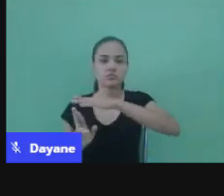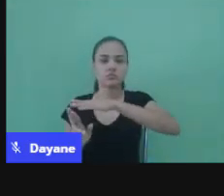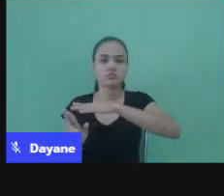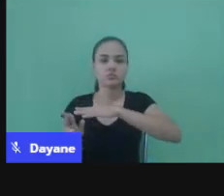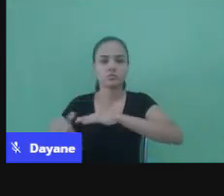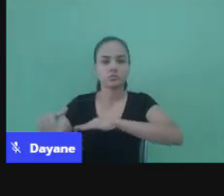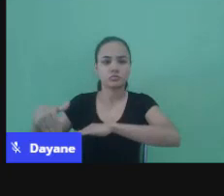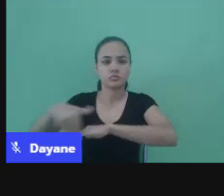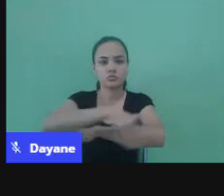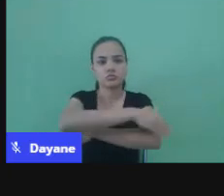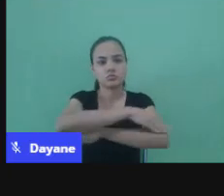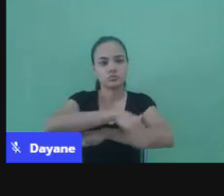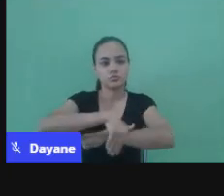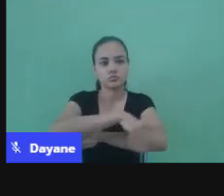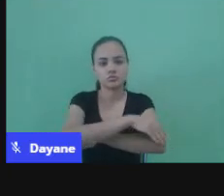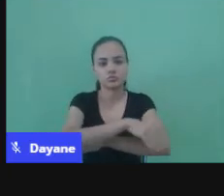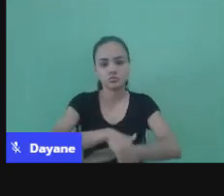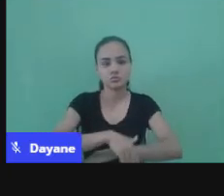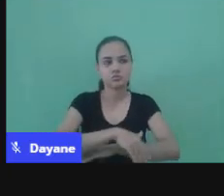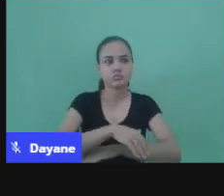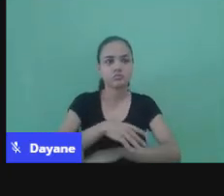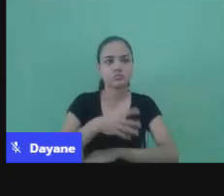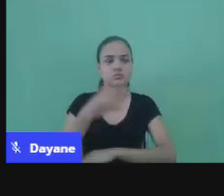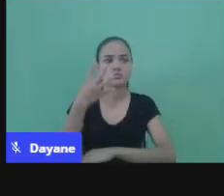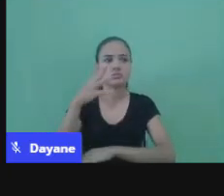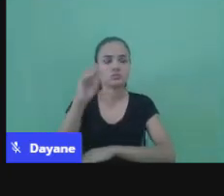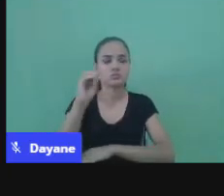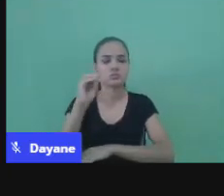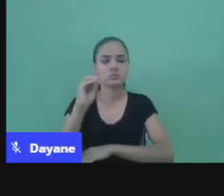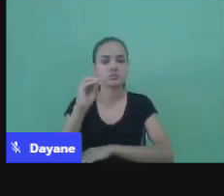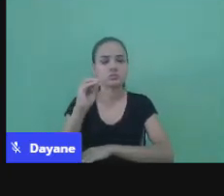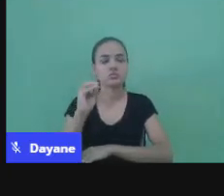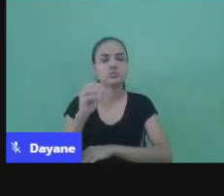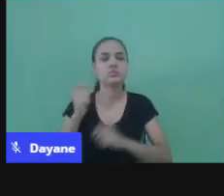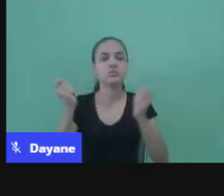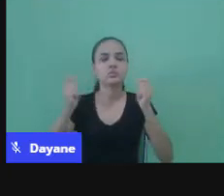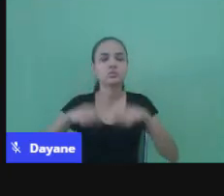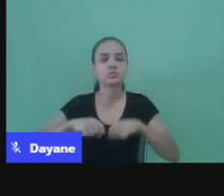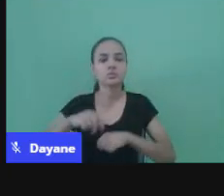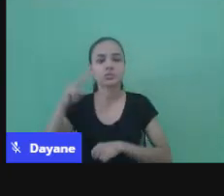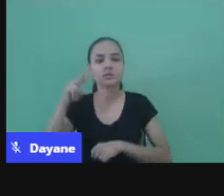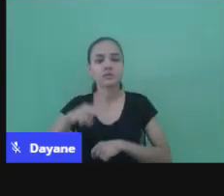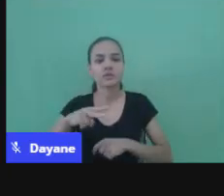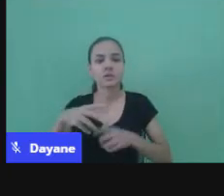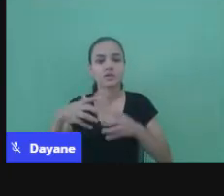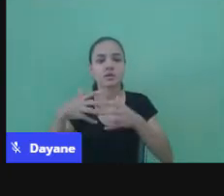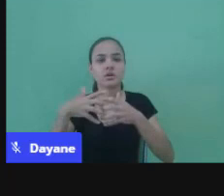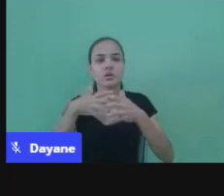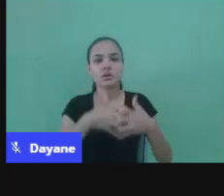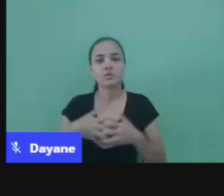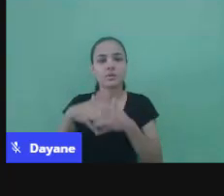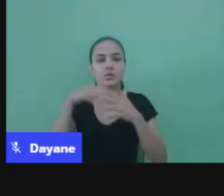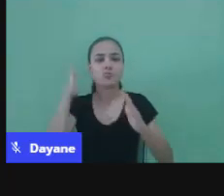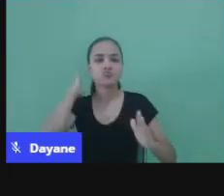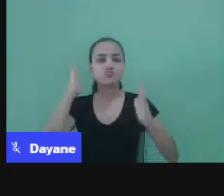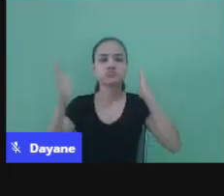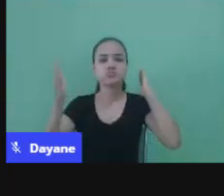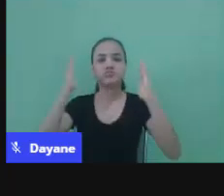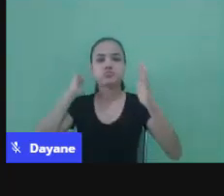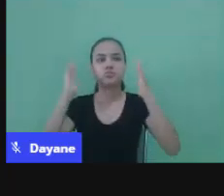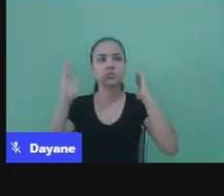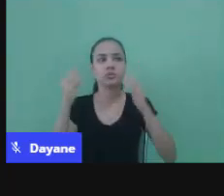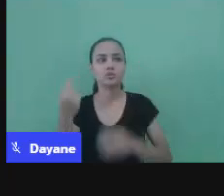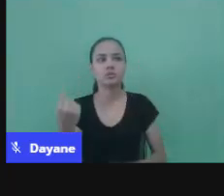isso é M040, vocês podem até ver o caminhão lá atrás. Isso nos entendeu o movimento. A gente viu que